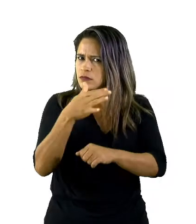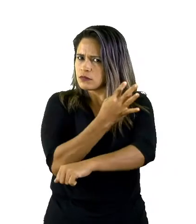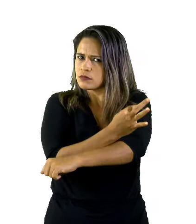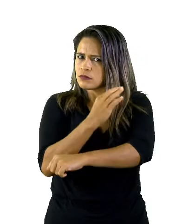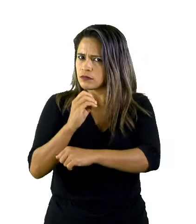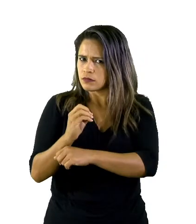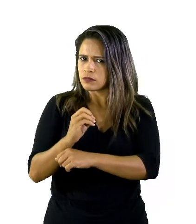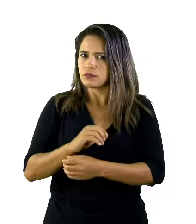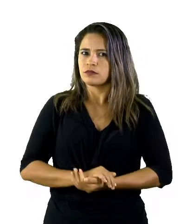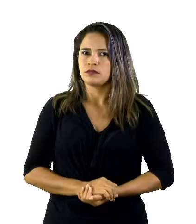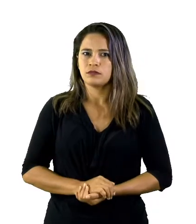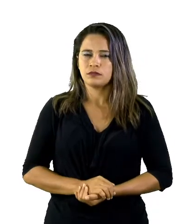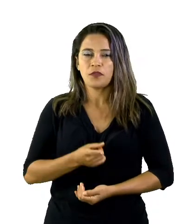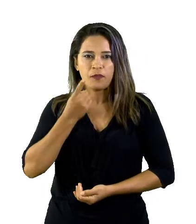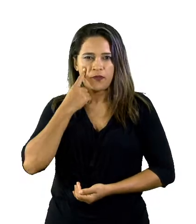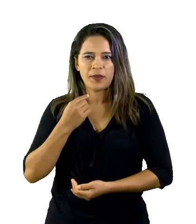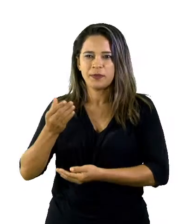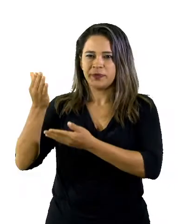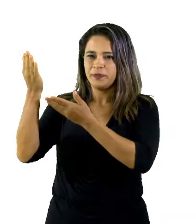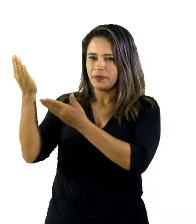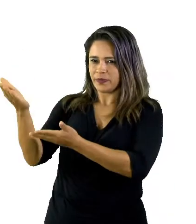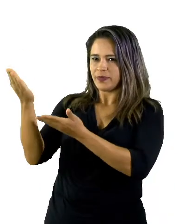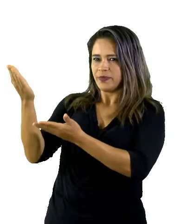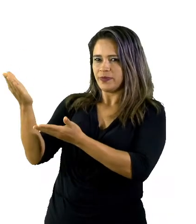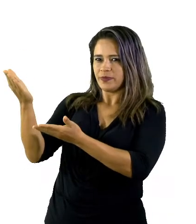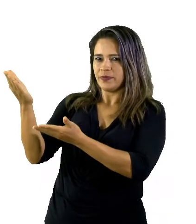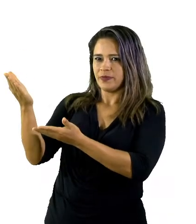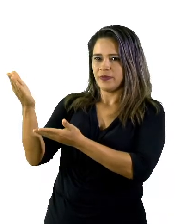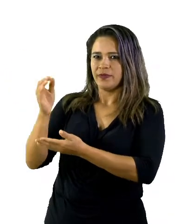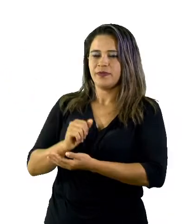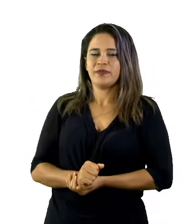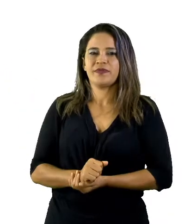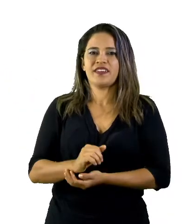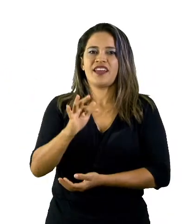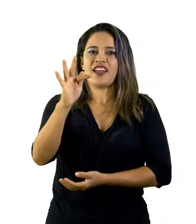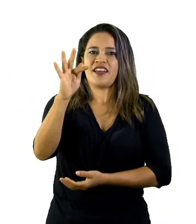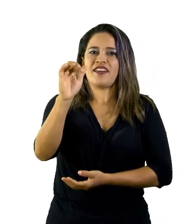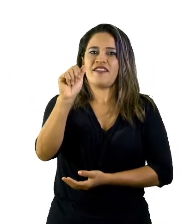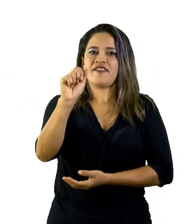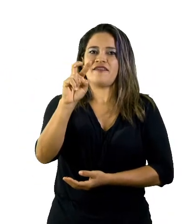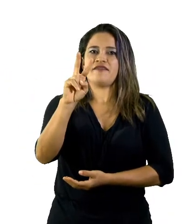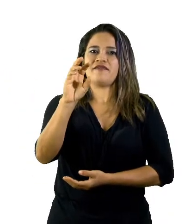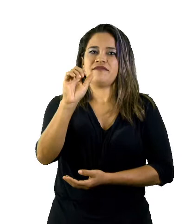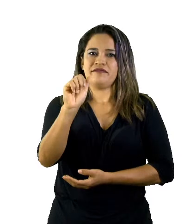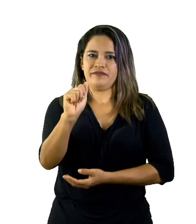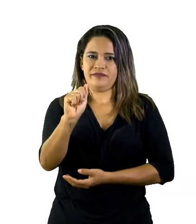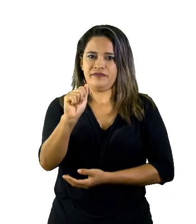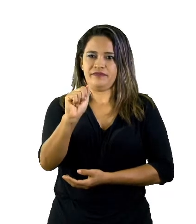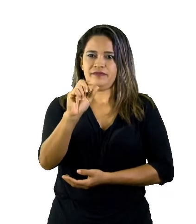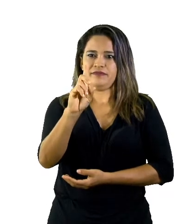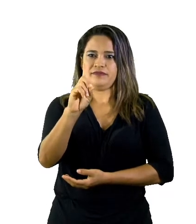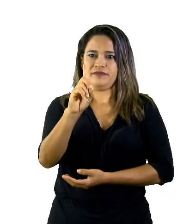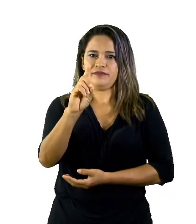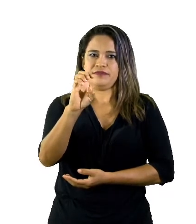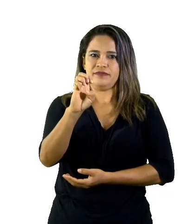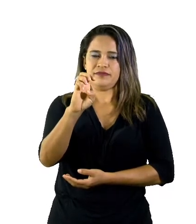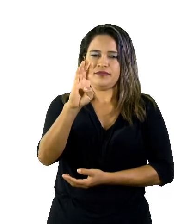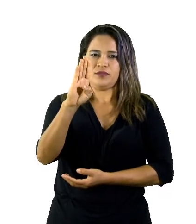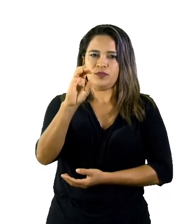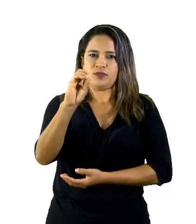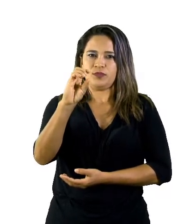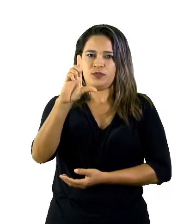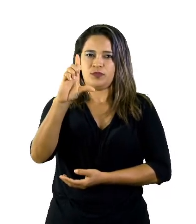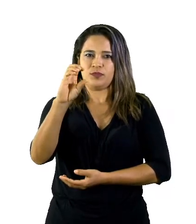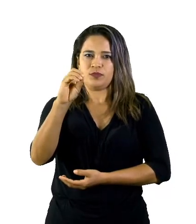Veja. Esta é a árvore fava de bolota. Esta árvore é tão comum